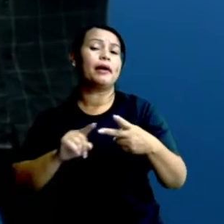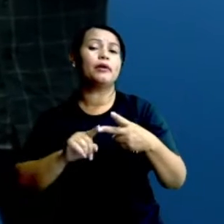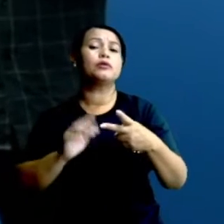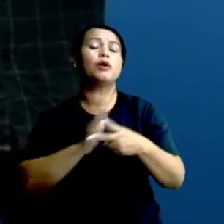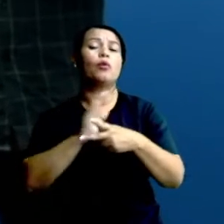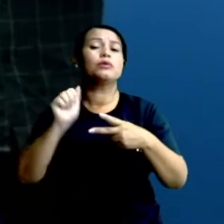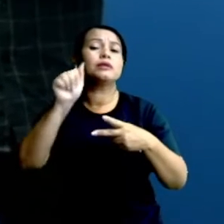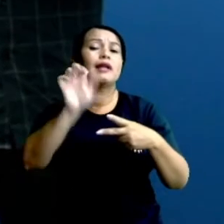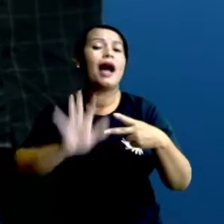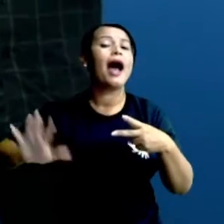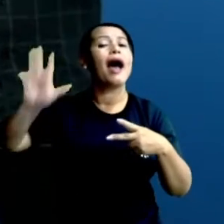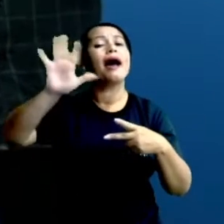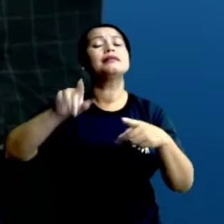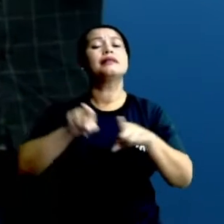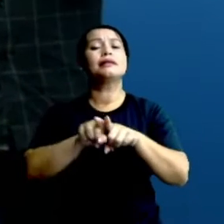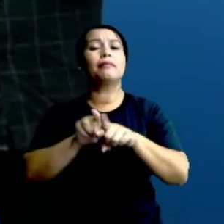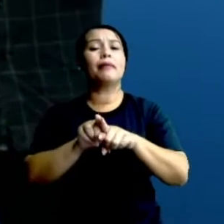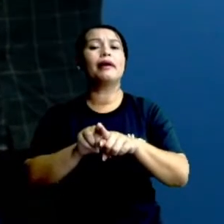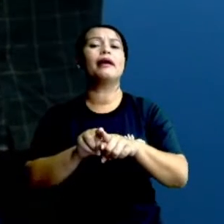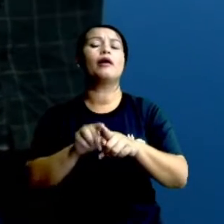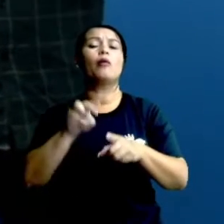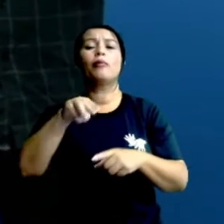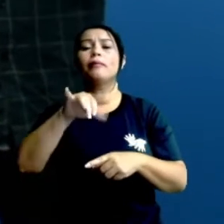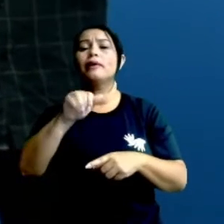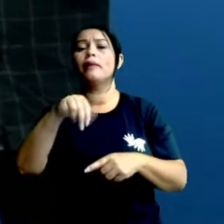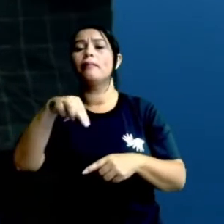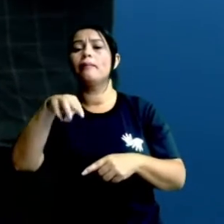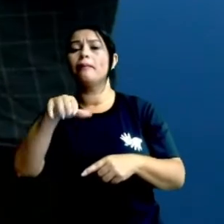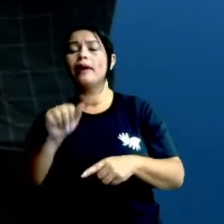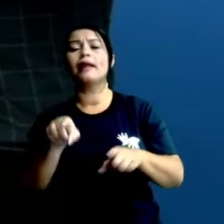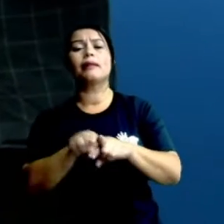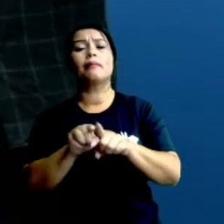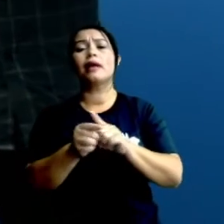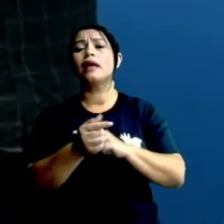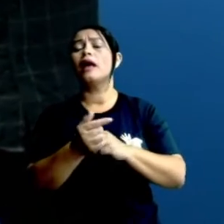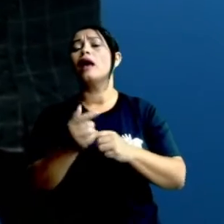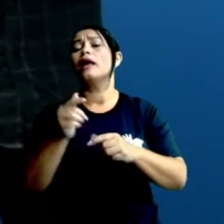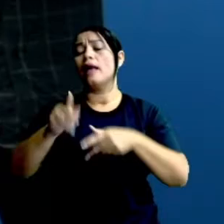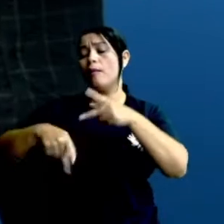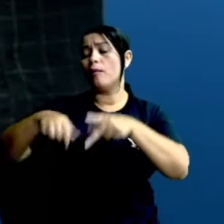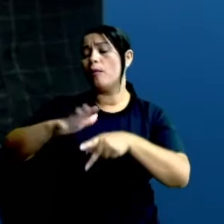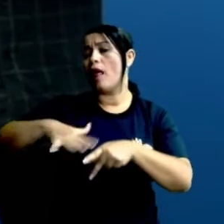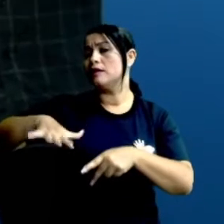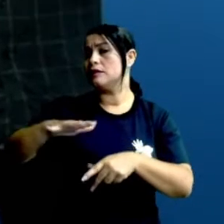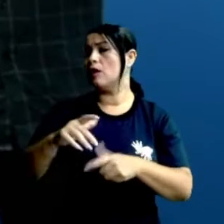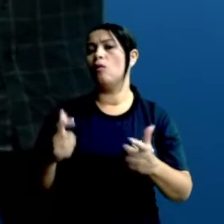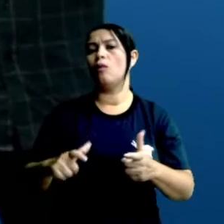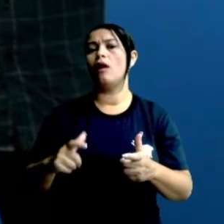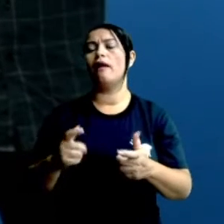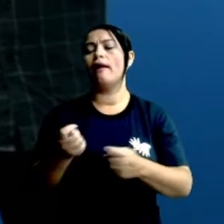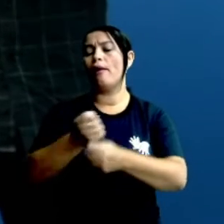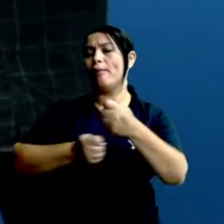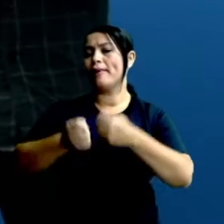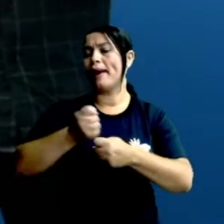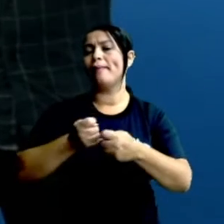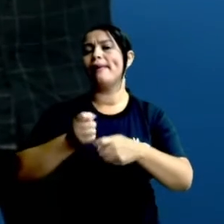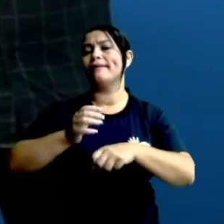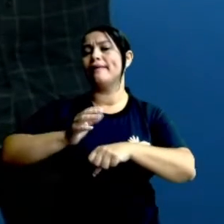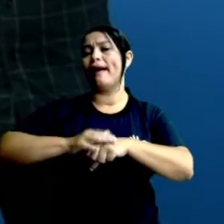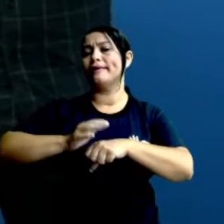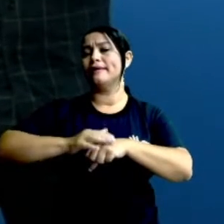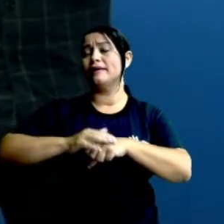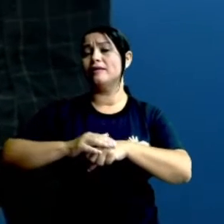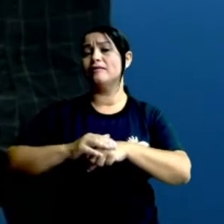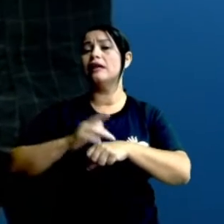desenvolvidos, países asiáticos também, como Mianmar, por exemplo, Butão, Nepal, onde a população economicamente ativa ela